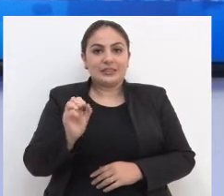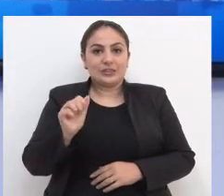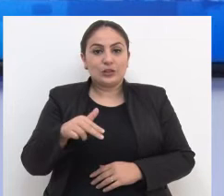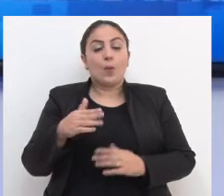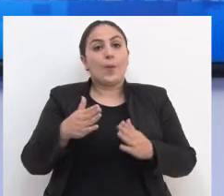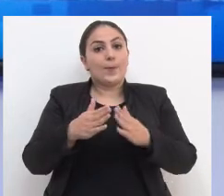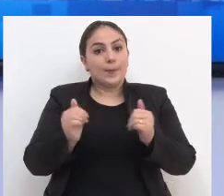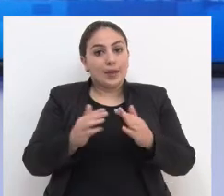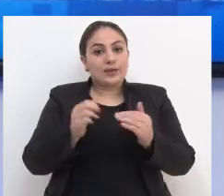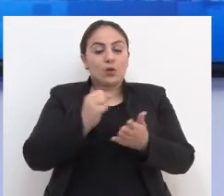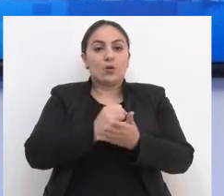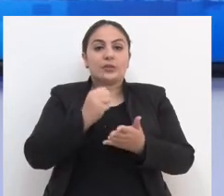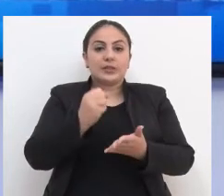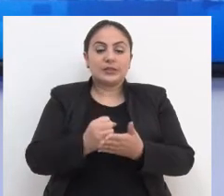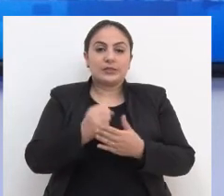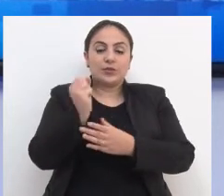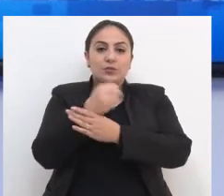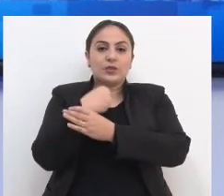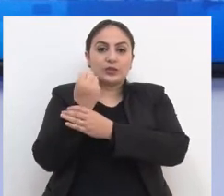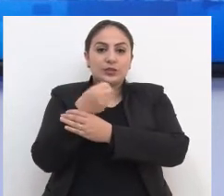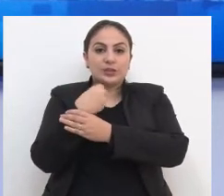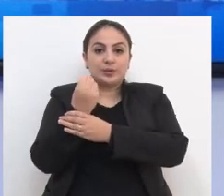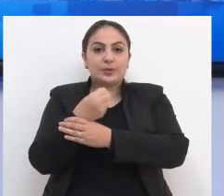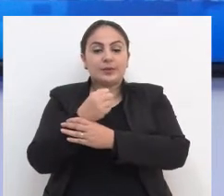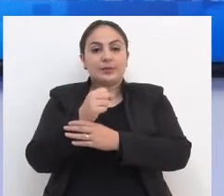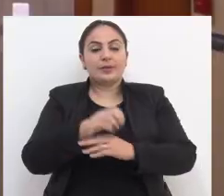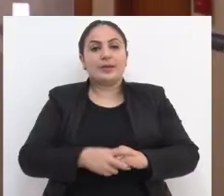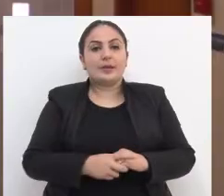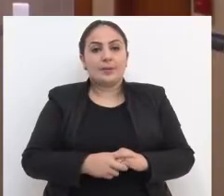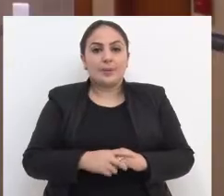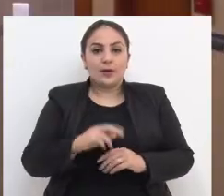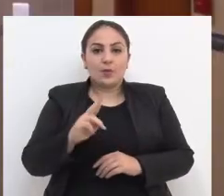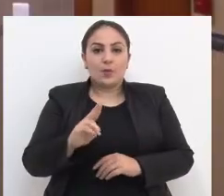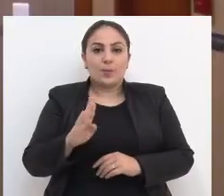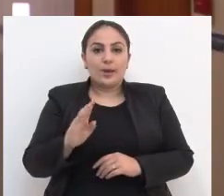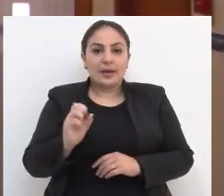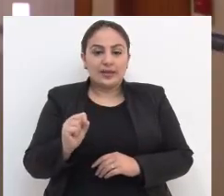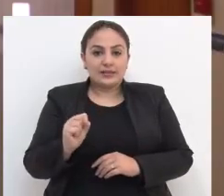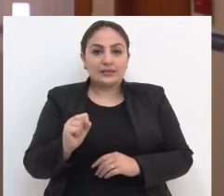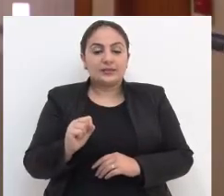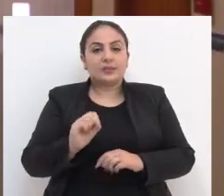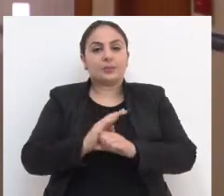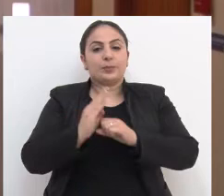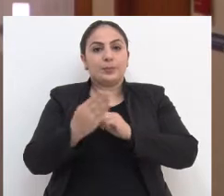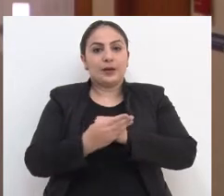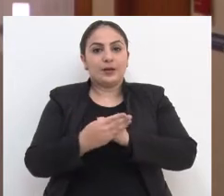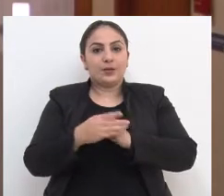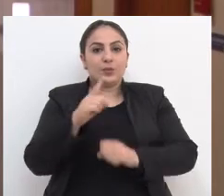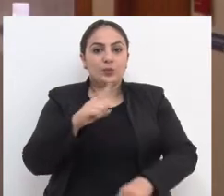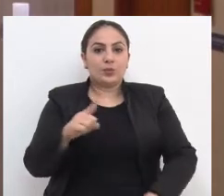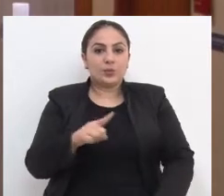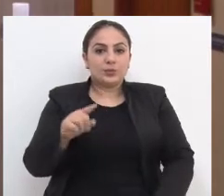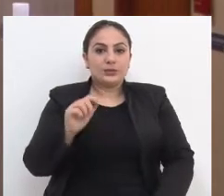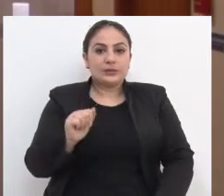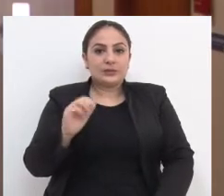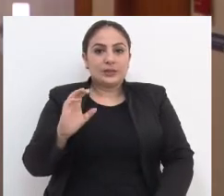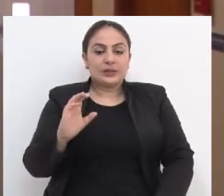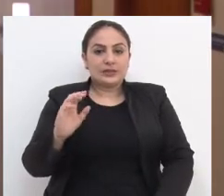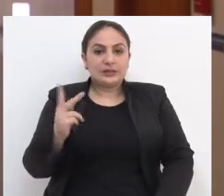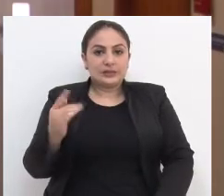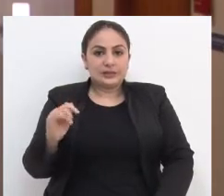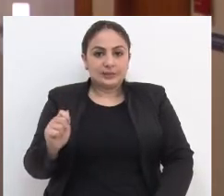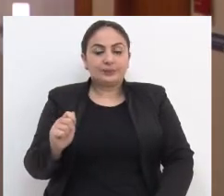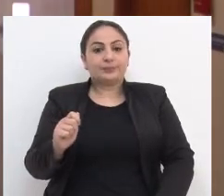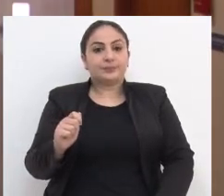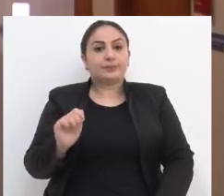de fisioterapeuta para a UBS do bairro Záquia. Atualmente já existe um profissional trabalhando, porém